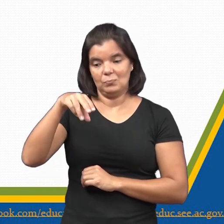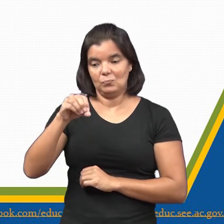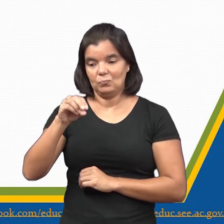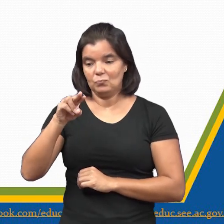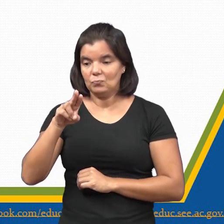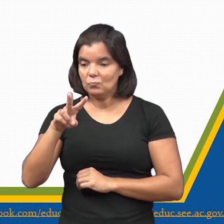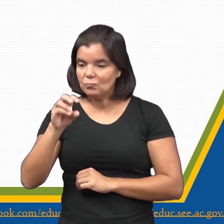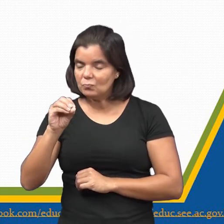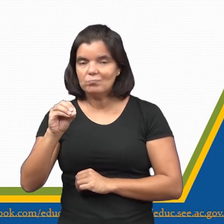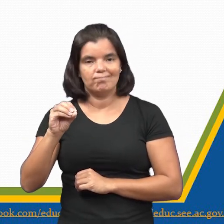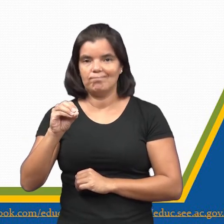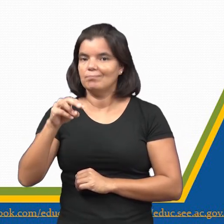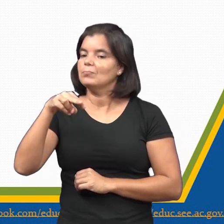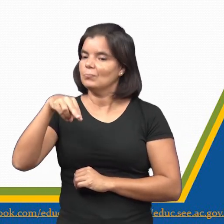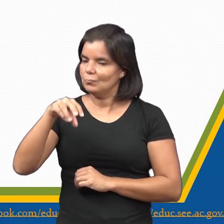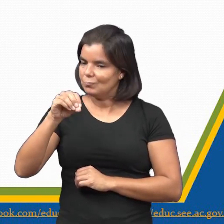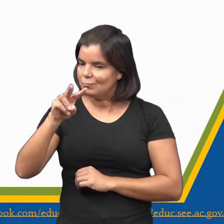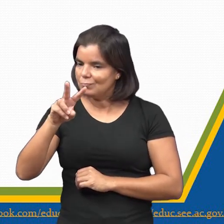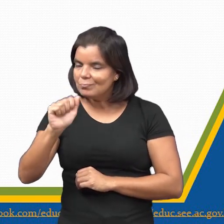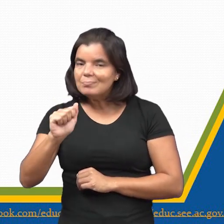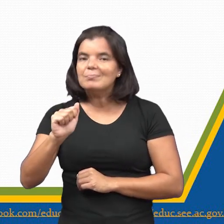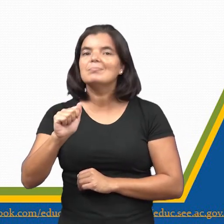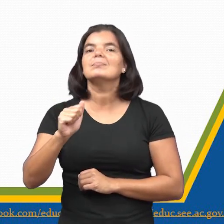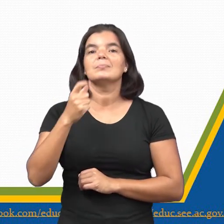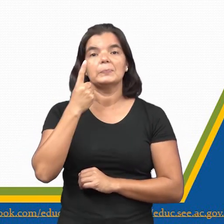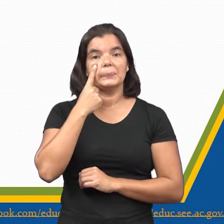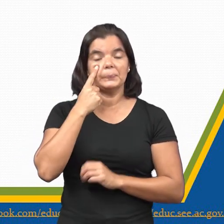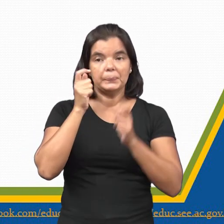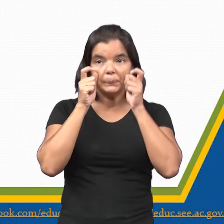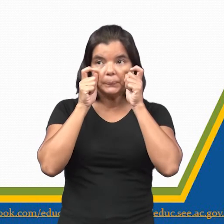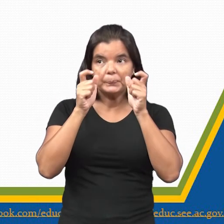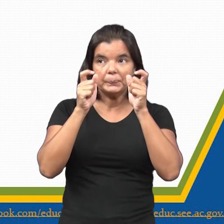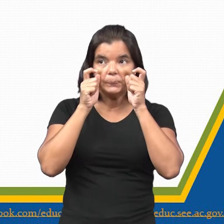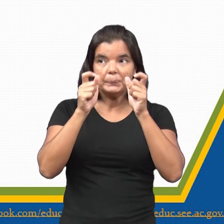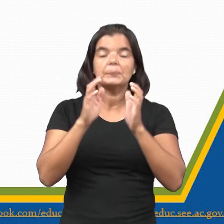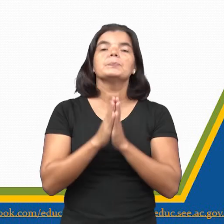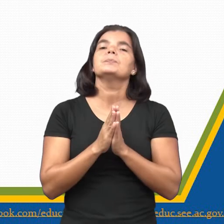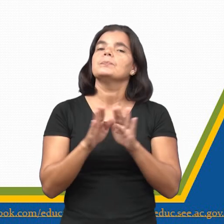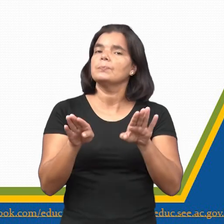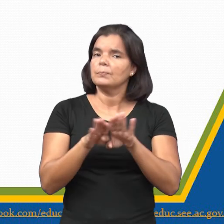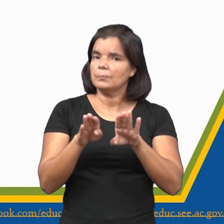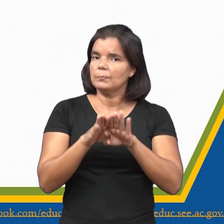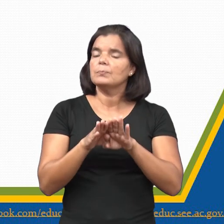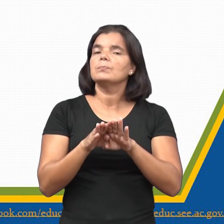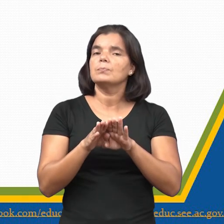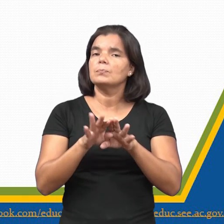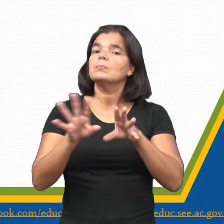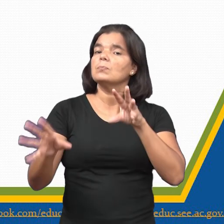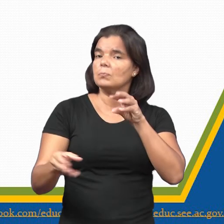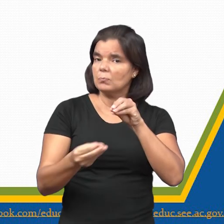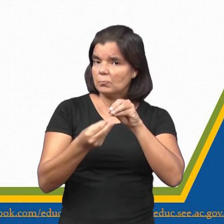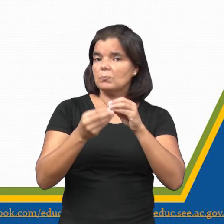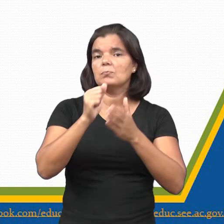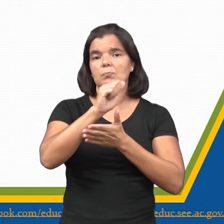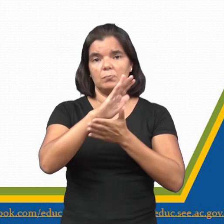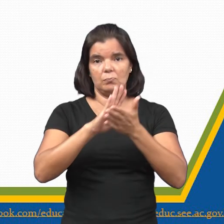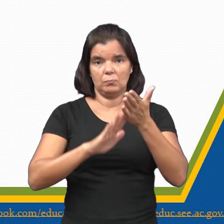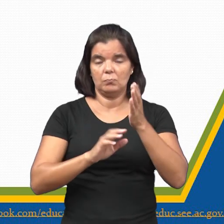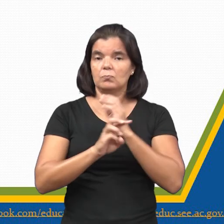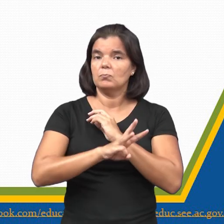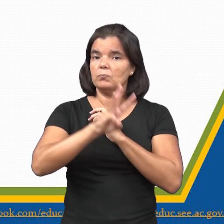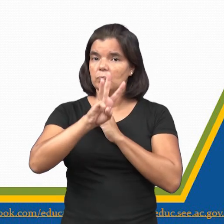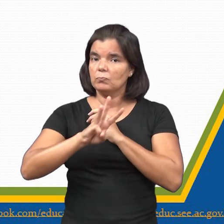casa nova, tá bom? Observe isso atentamente. Você pode fazer exercícios complementares, acesse